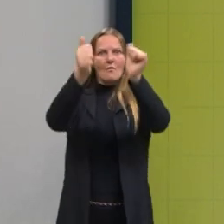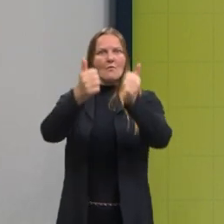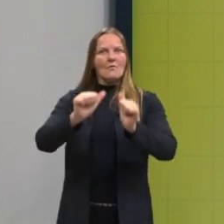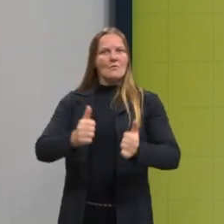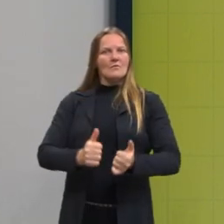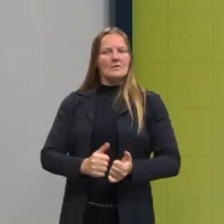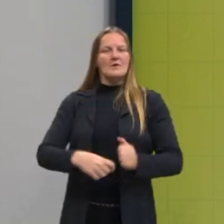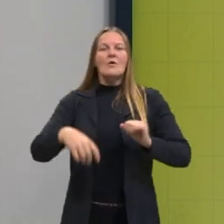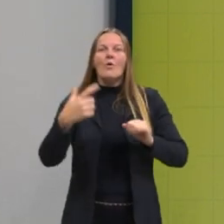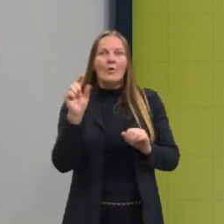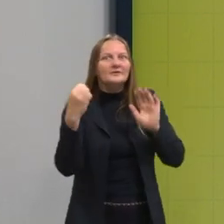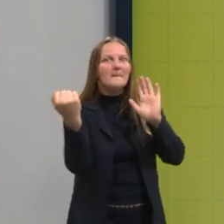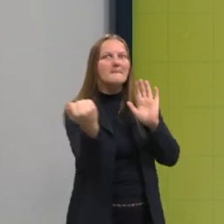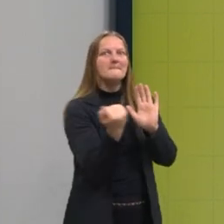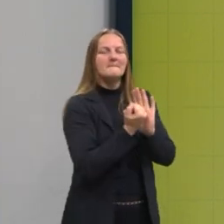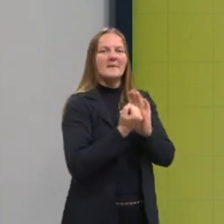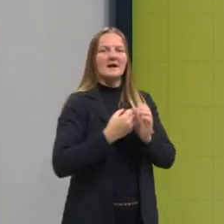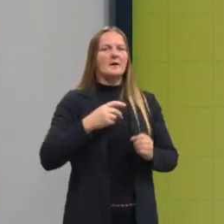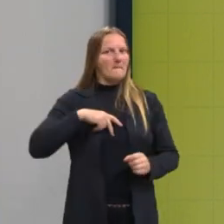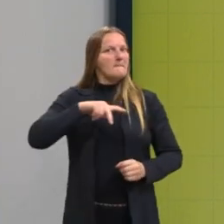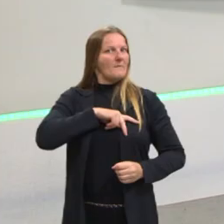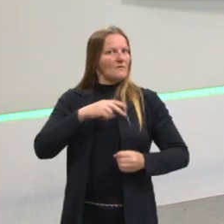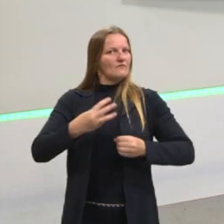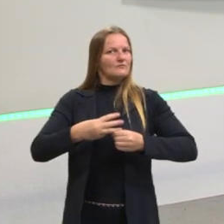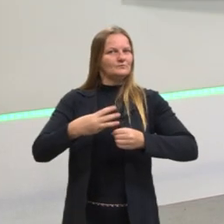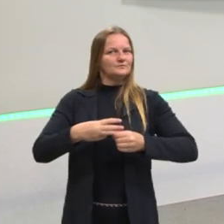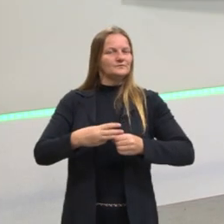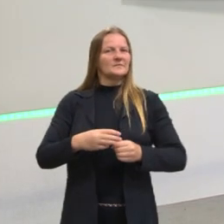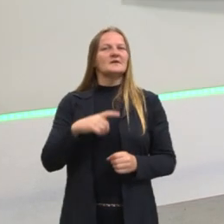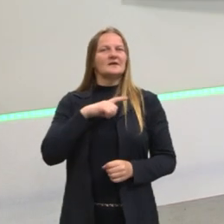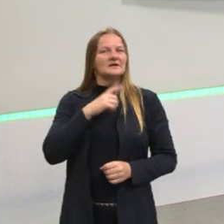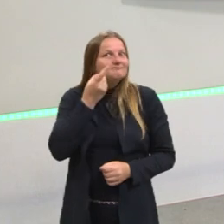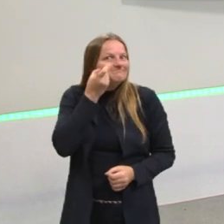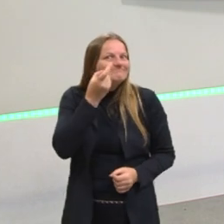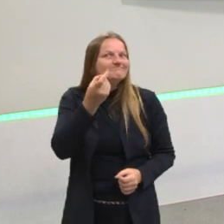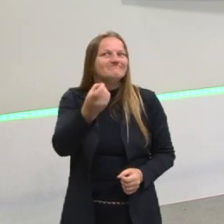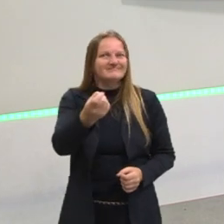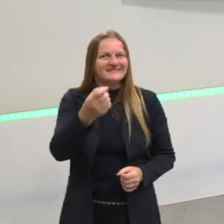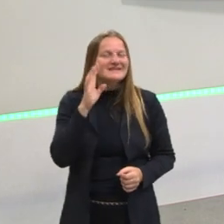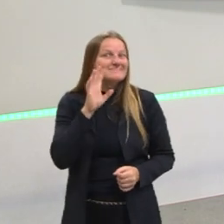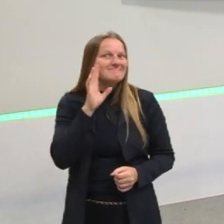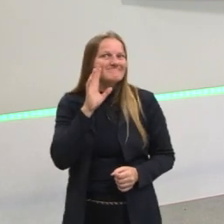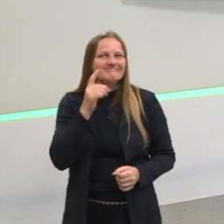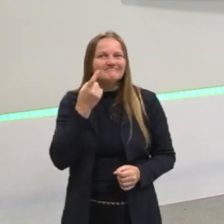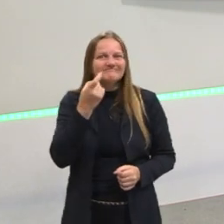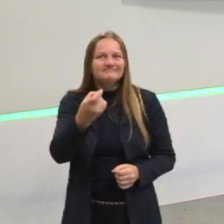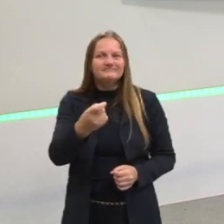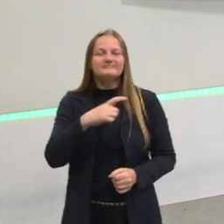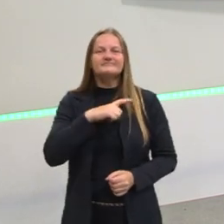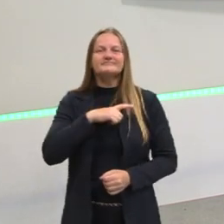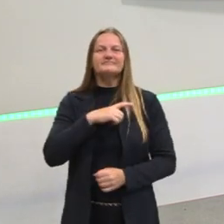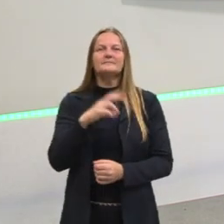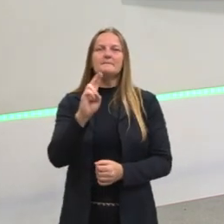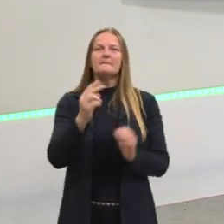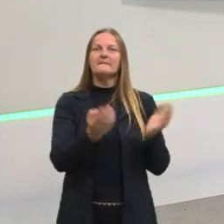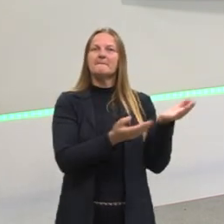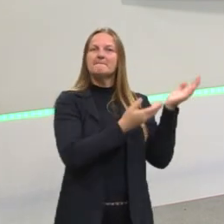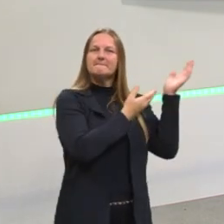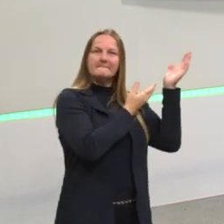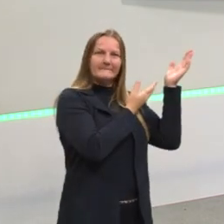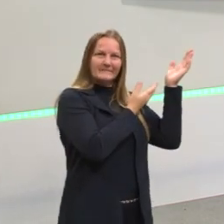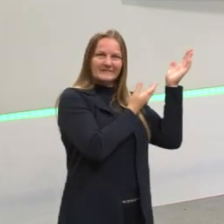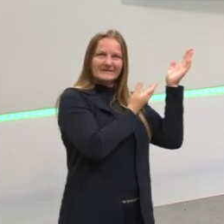outra marca deixada pelo povo da mesopotâmia e uma marca muito interessante diga-se de passagem é a Estela a